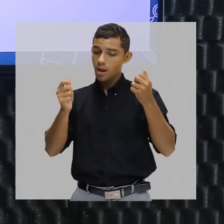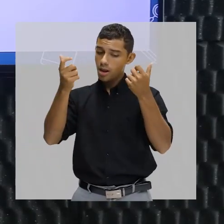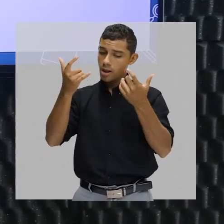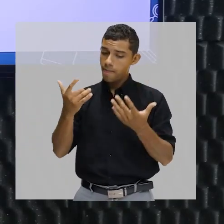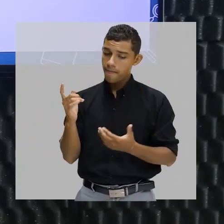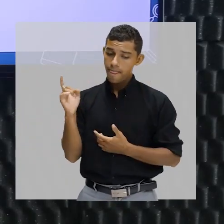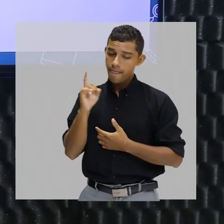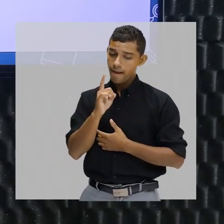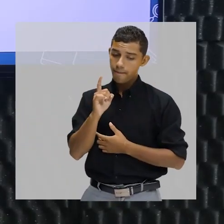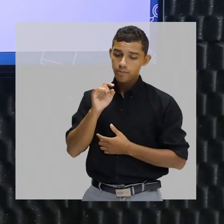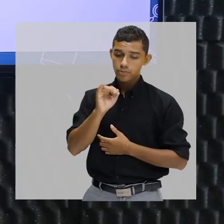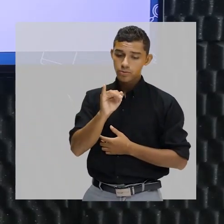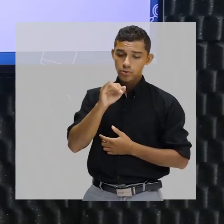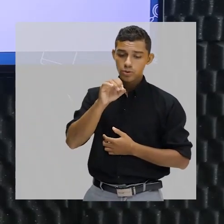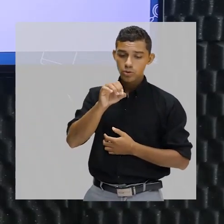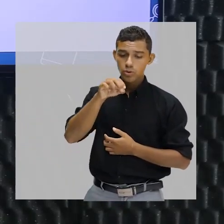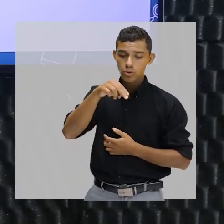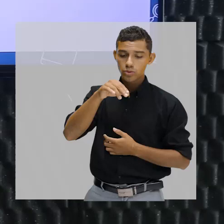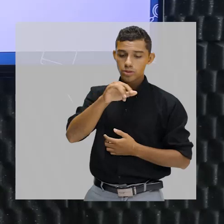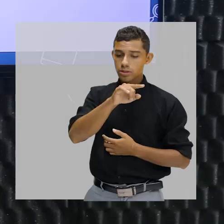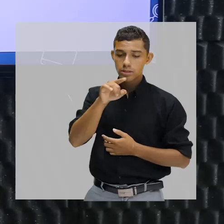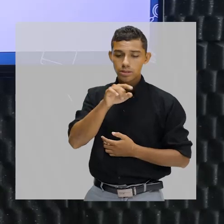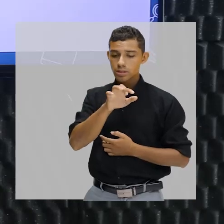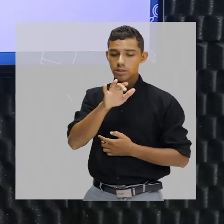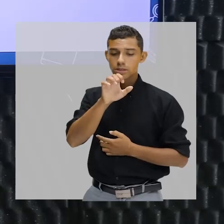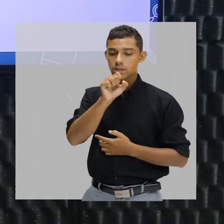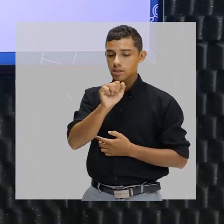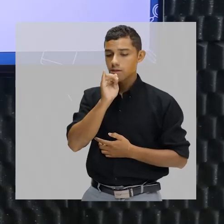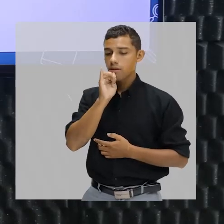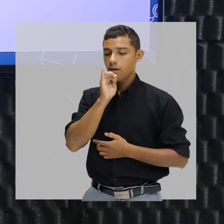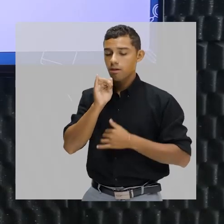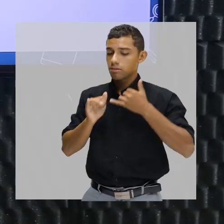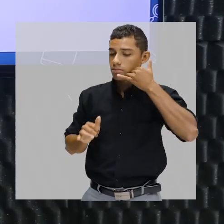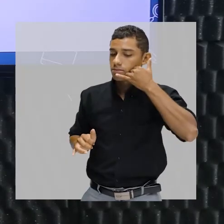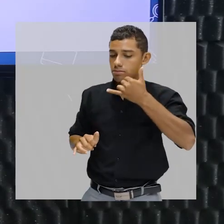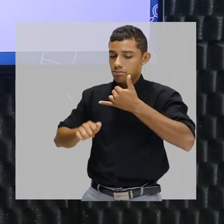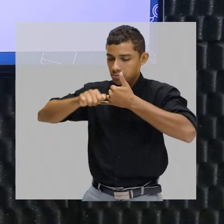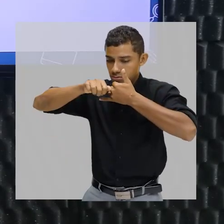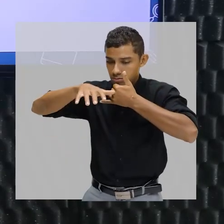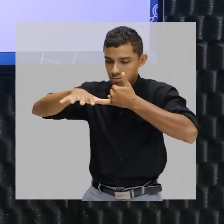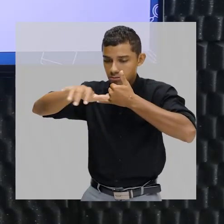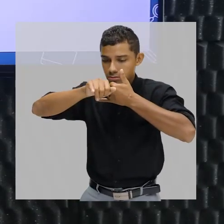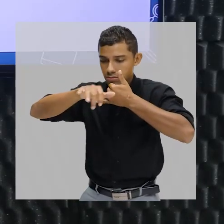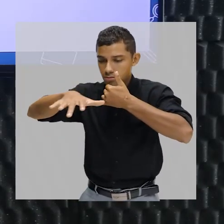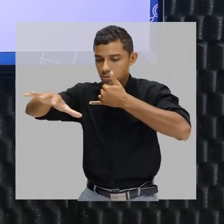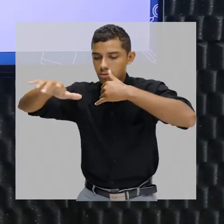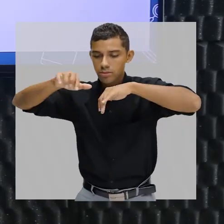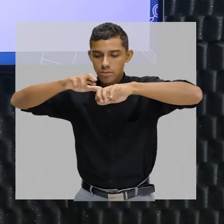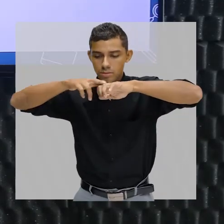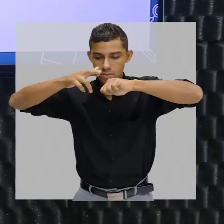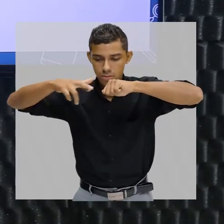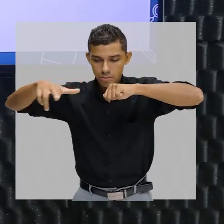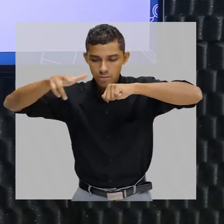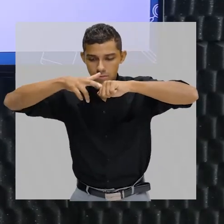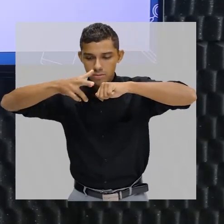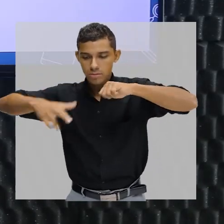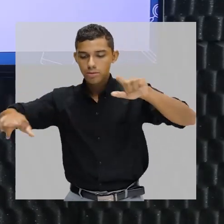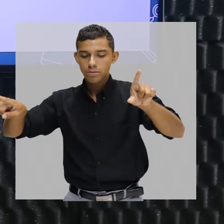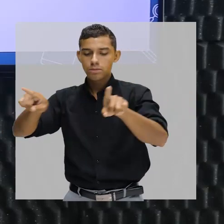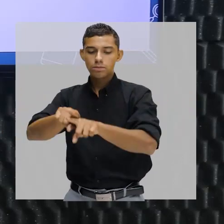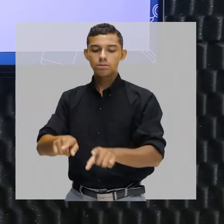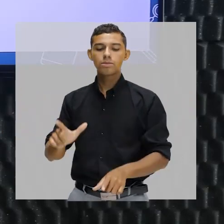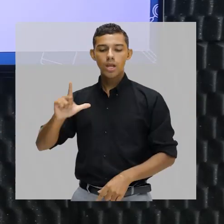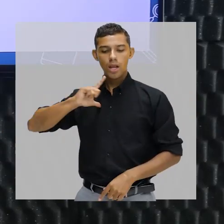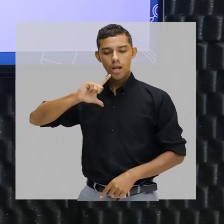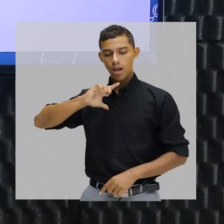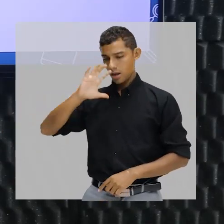ionizante. Tá certo? Que é a radiação emitida pelos celulares. Tá, ok? Então nós temos aqui uma